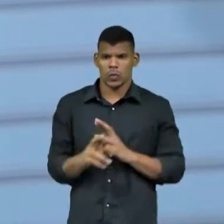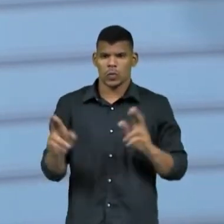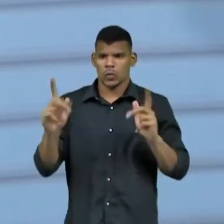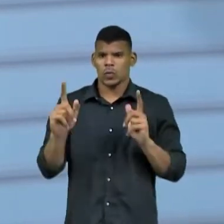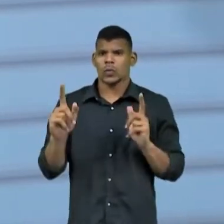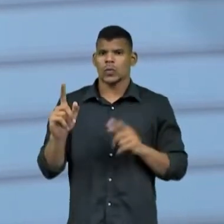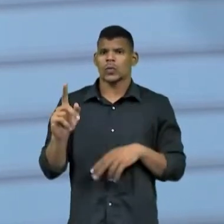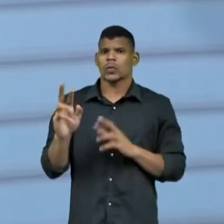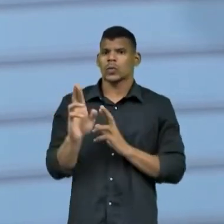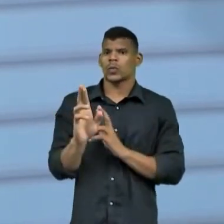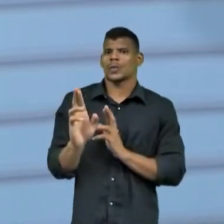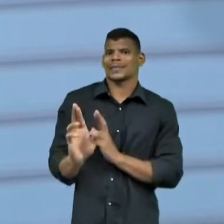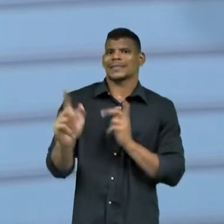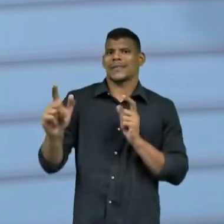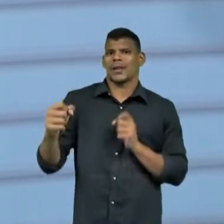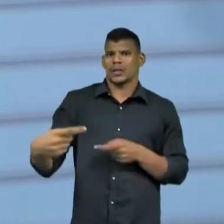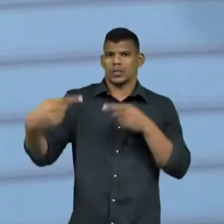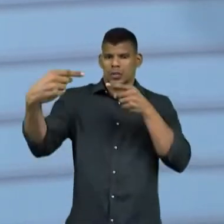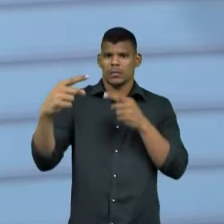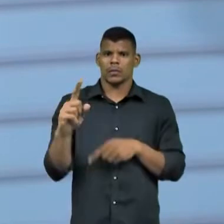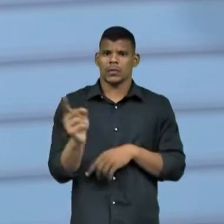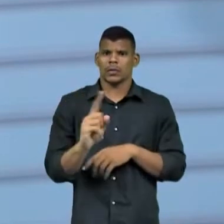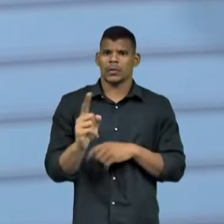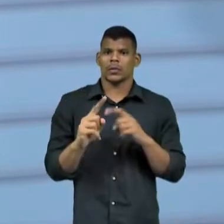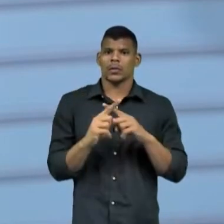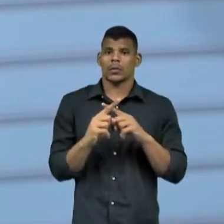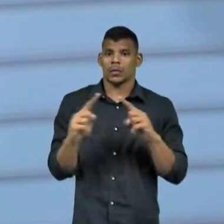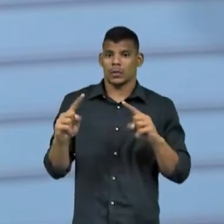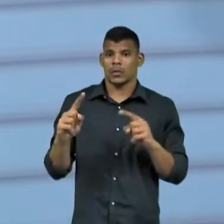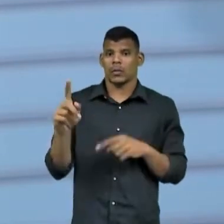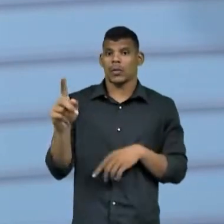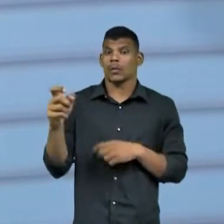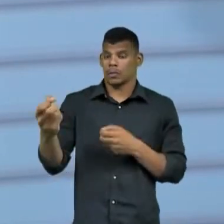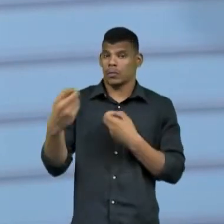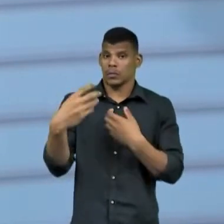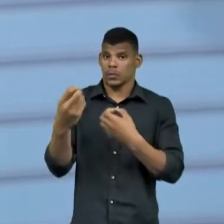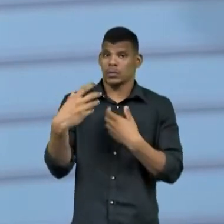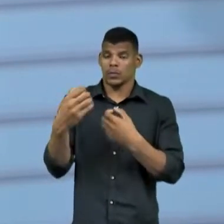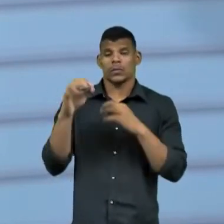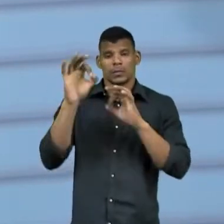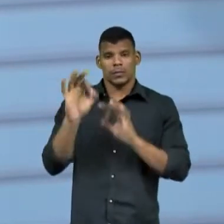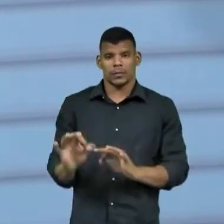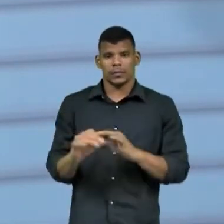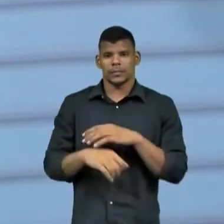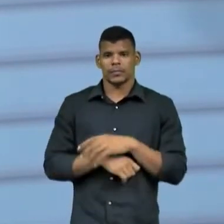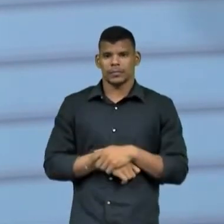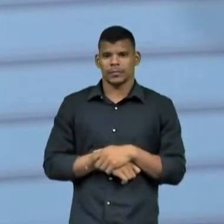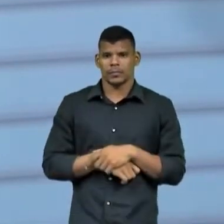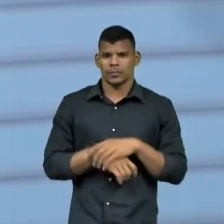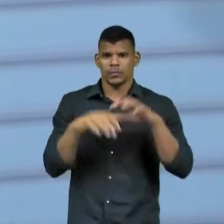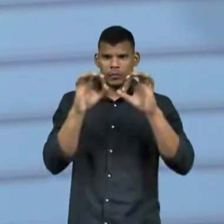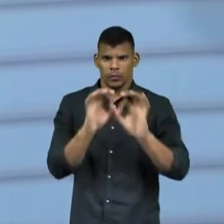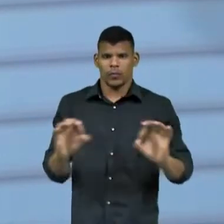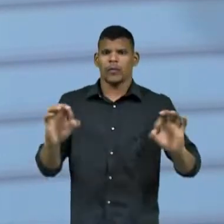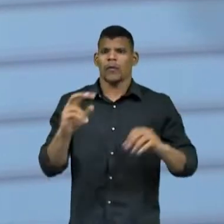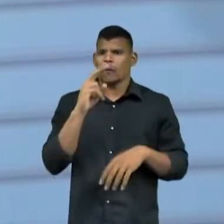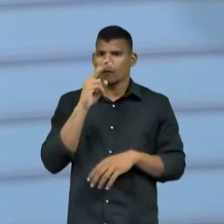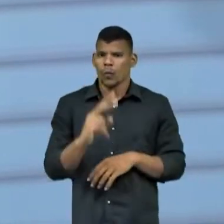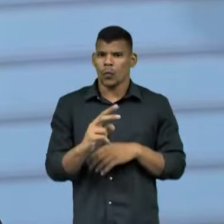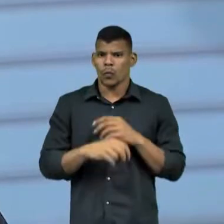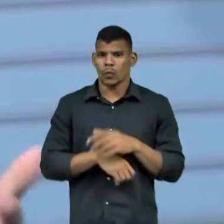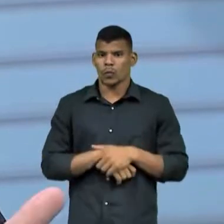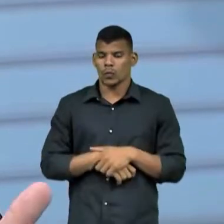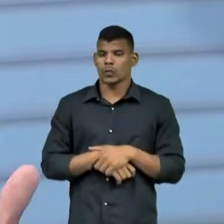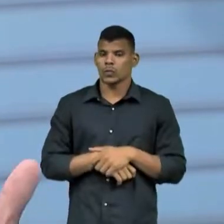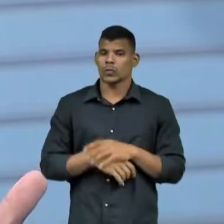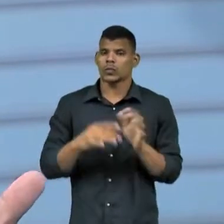necessariamente meu inimigo mas com certeza é meu professor que legal né então é uma frase forte né então era isso